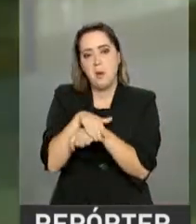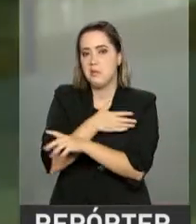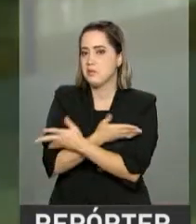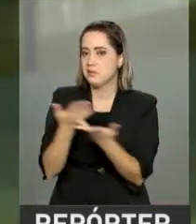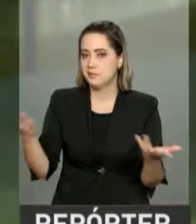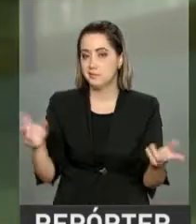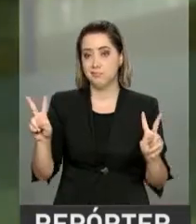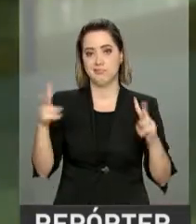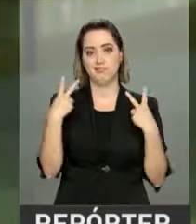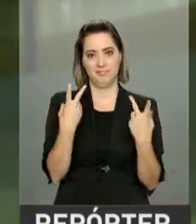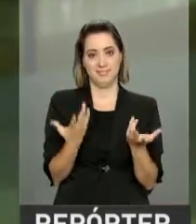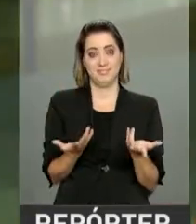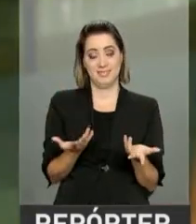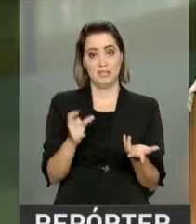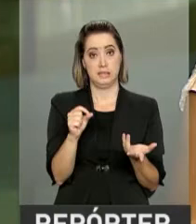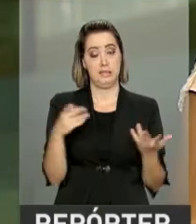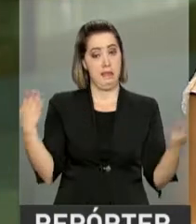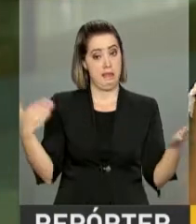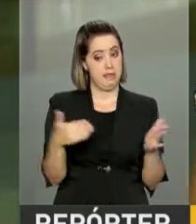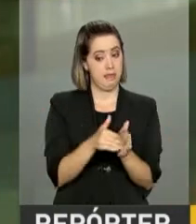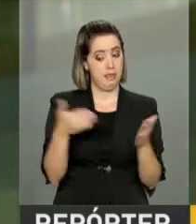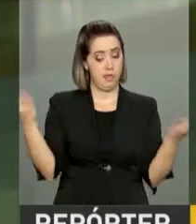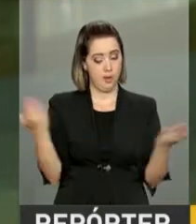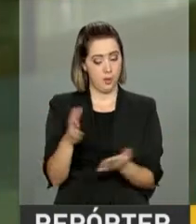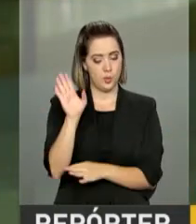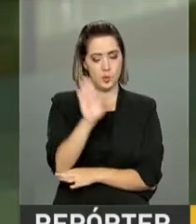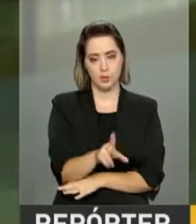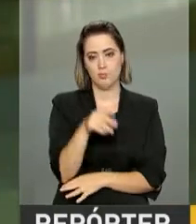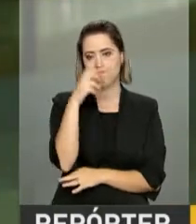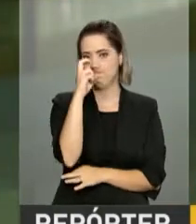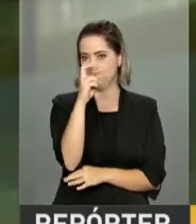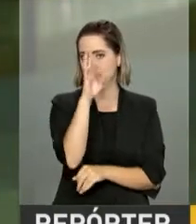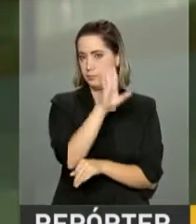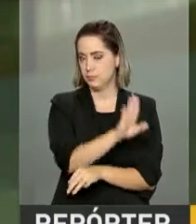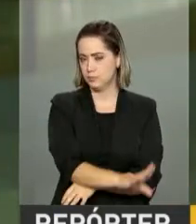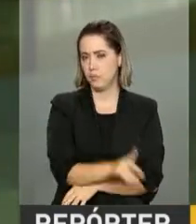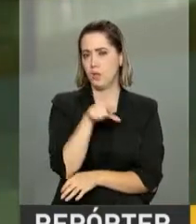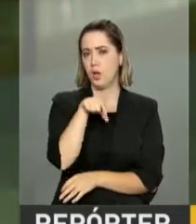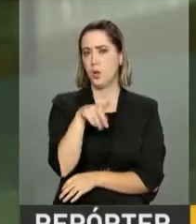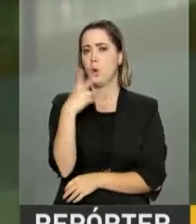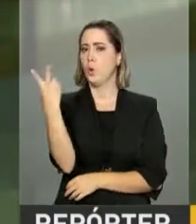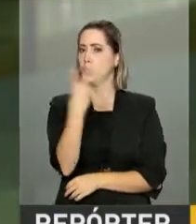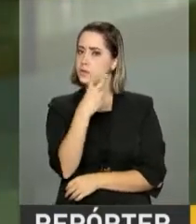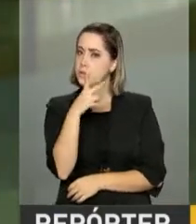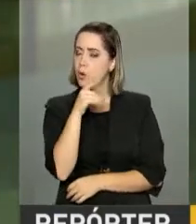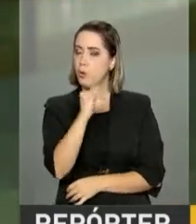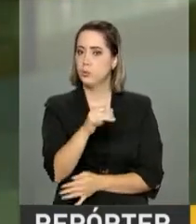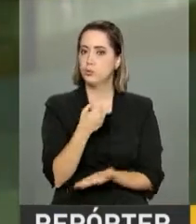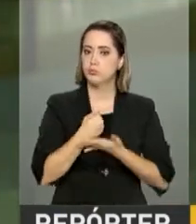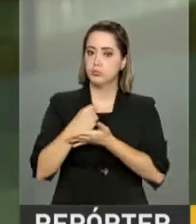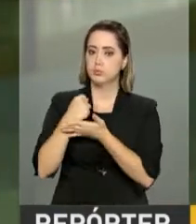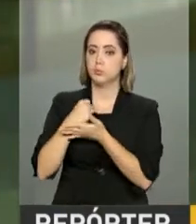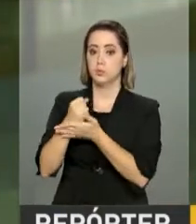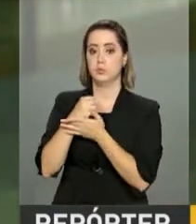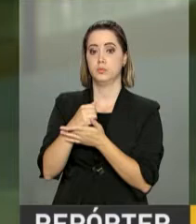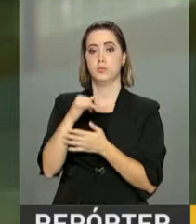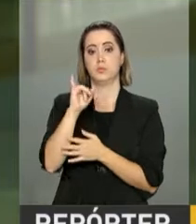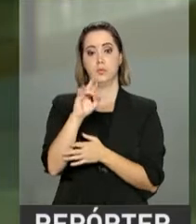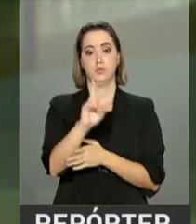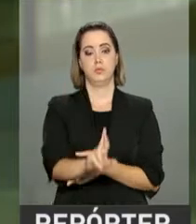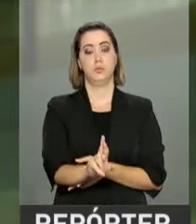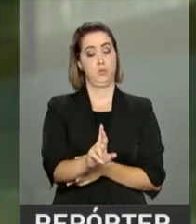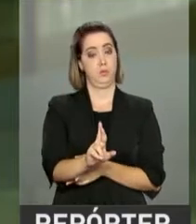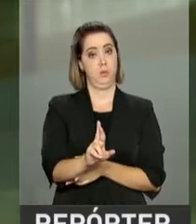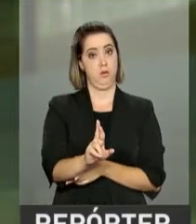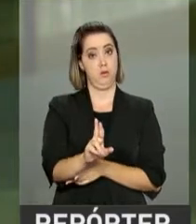noite a todos que nos assistem até o fim desta tarde por volta de 5 horas da tarde este é o segundo dia de entrega das declarações de imposto de